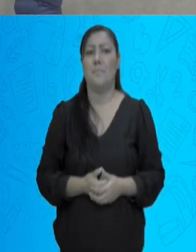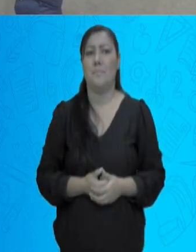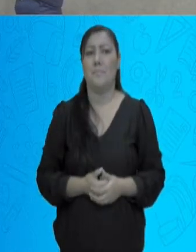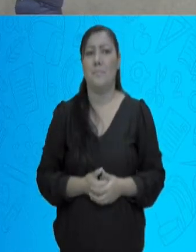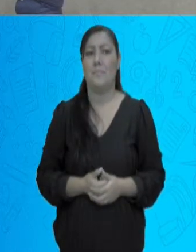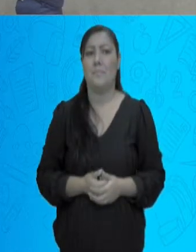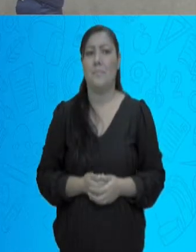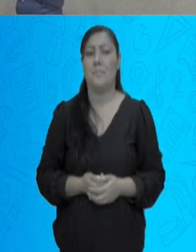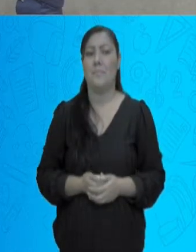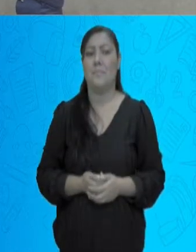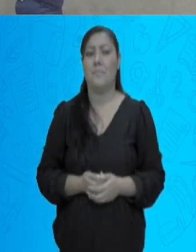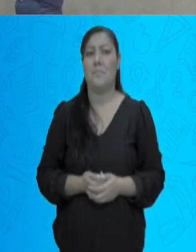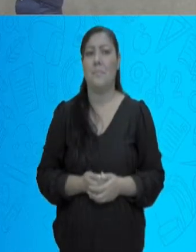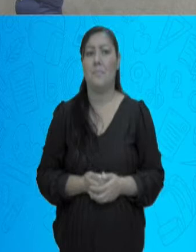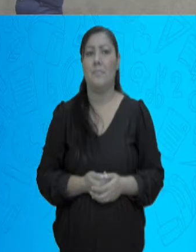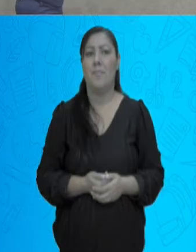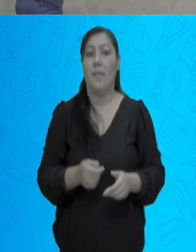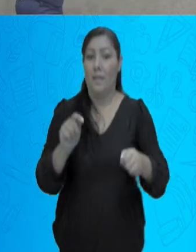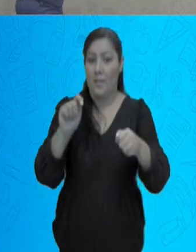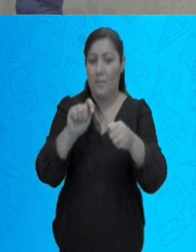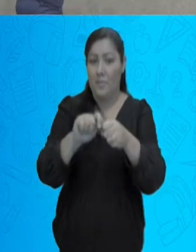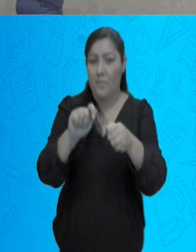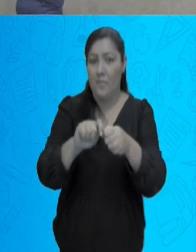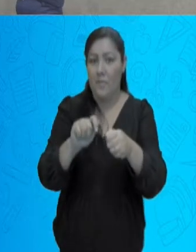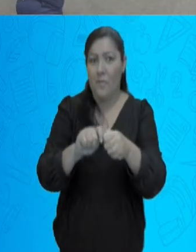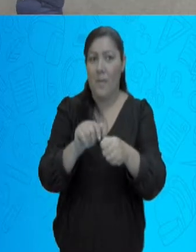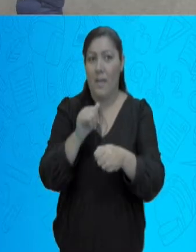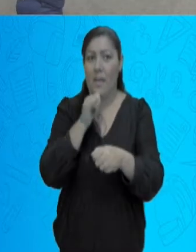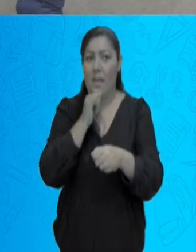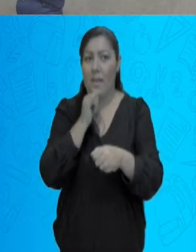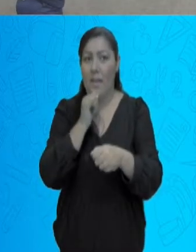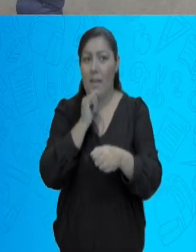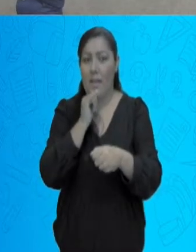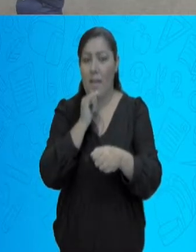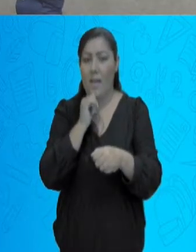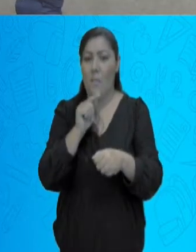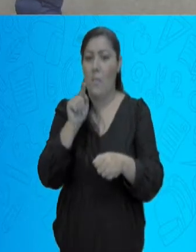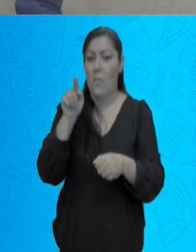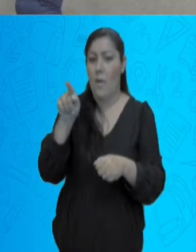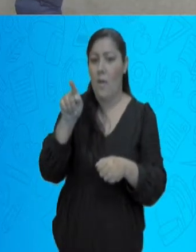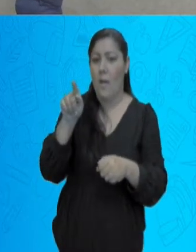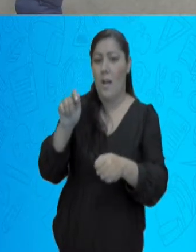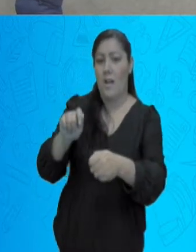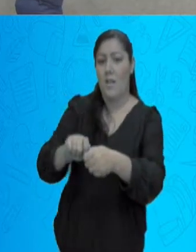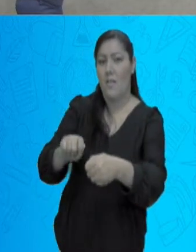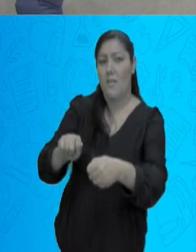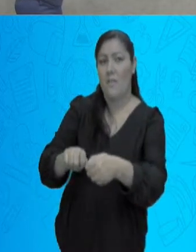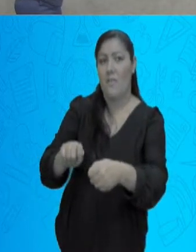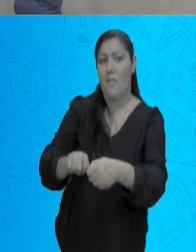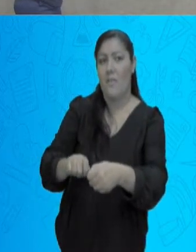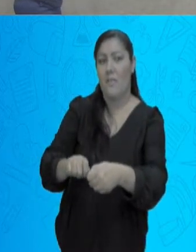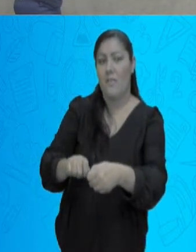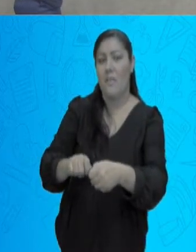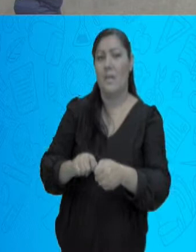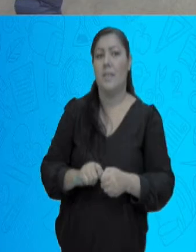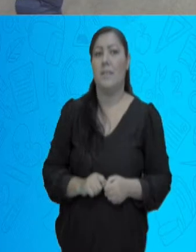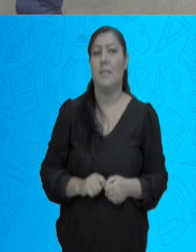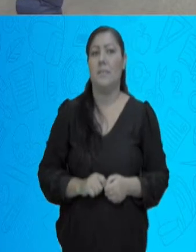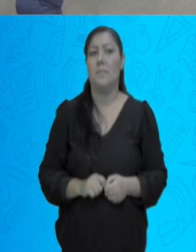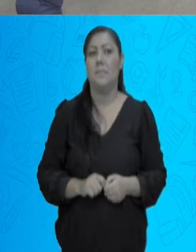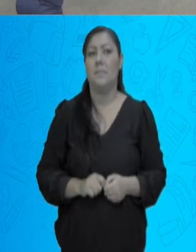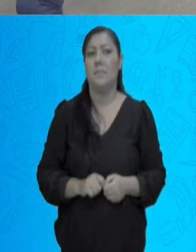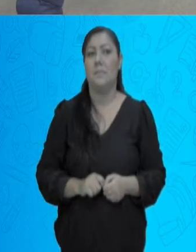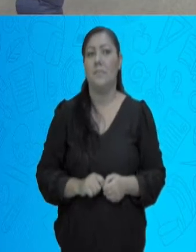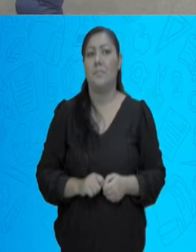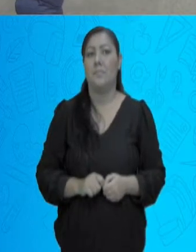verbo normal. Ó, fazer, né? Ele faz. Observaram? Faz.